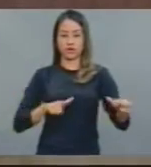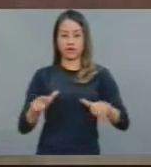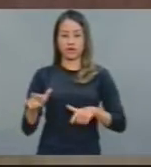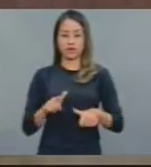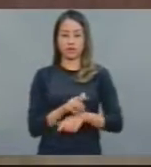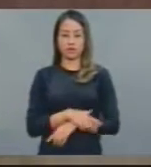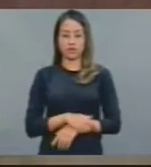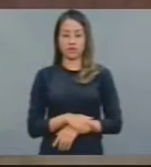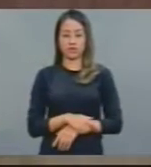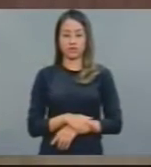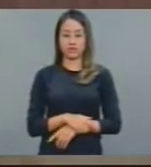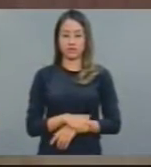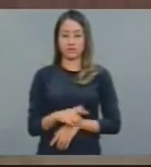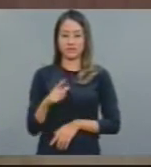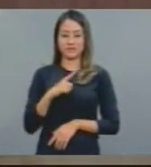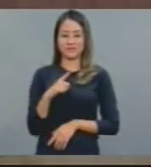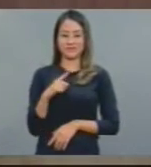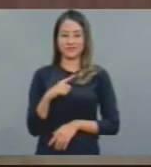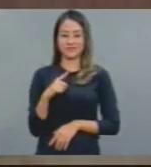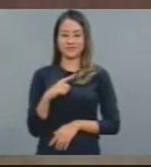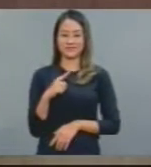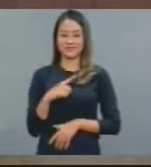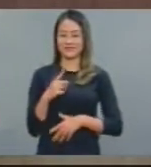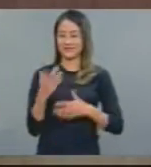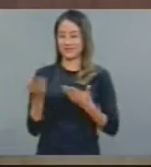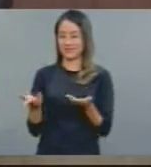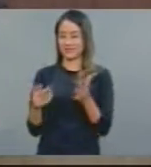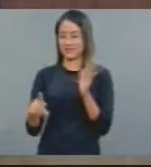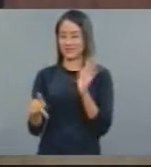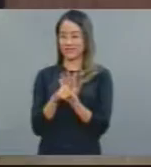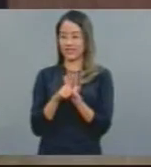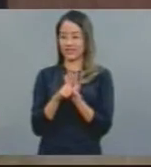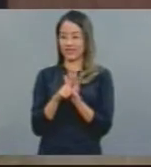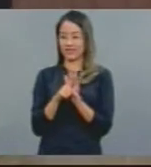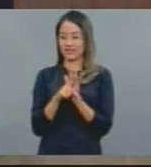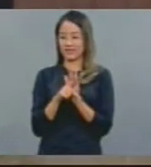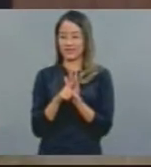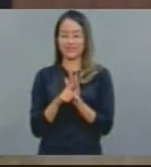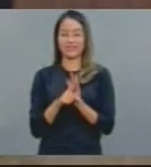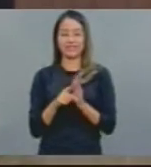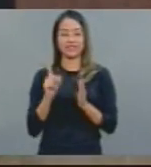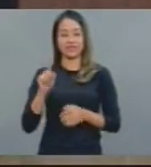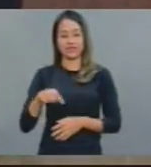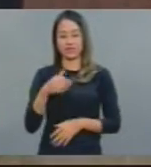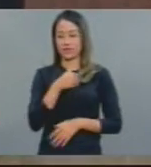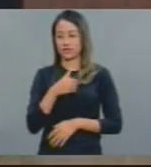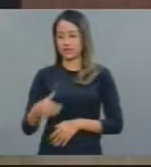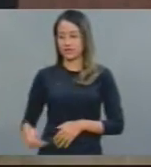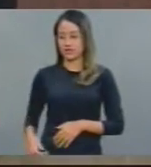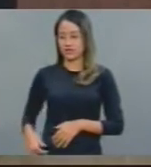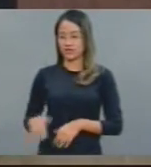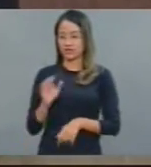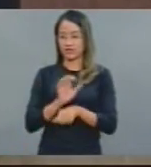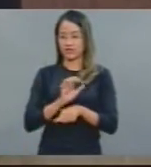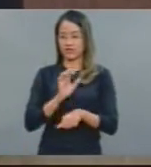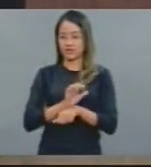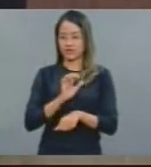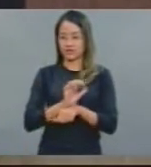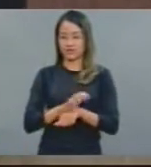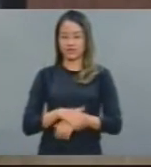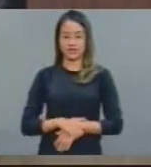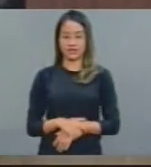pode ter dispositivos próprios. Portanto, os ataques que foram feitos pelo governo Dilma aos trabalhadores